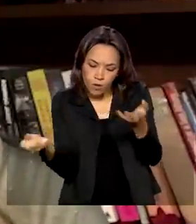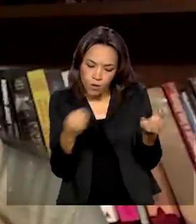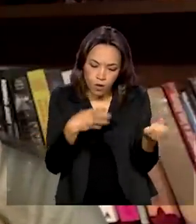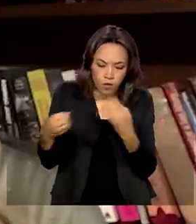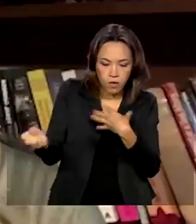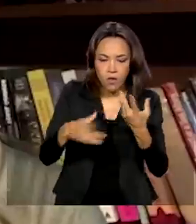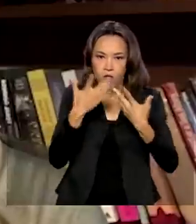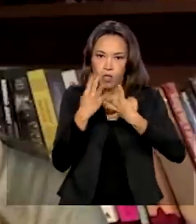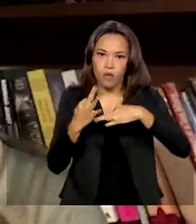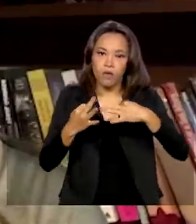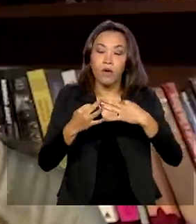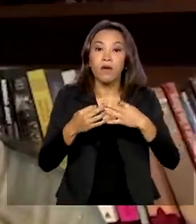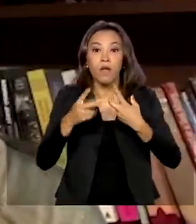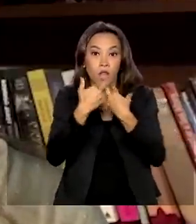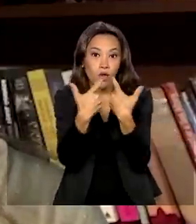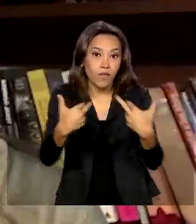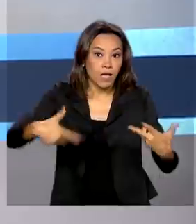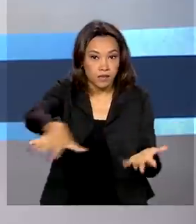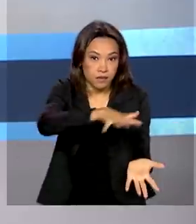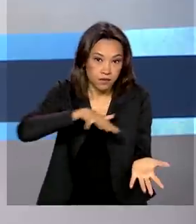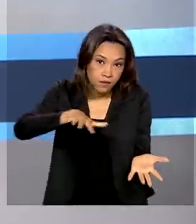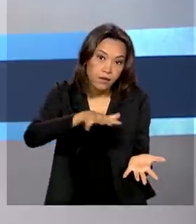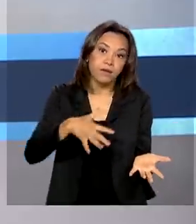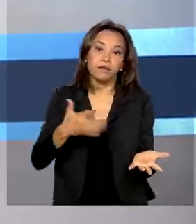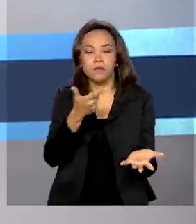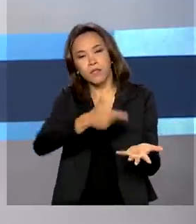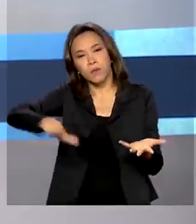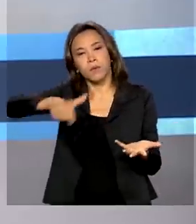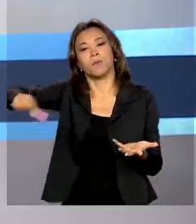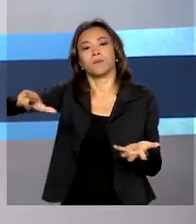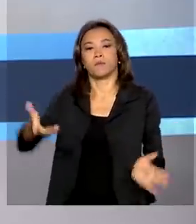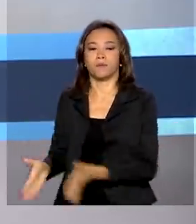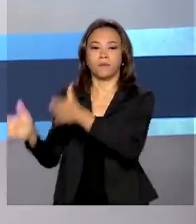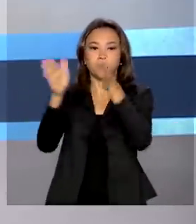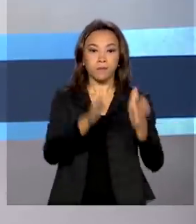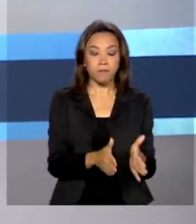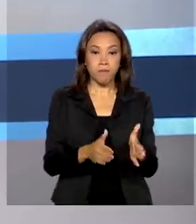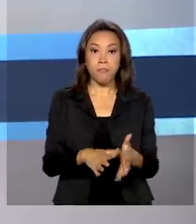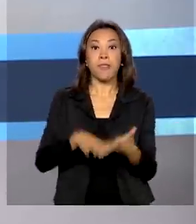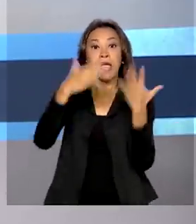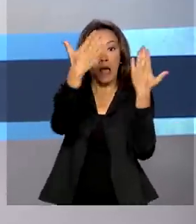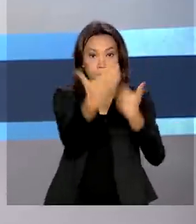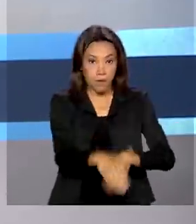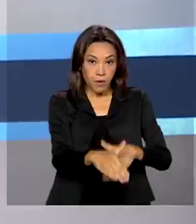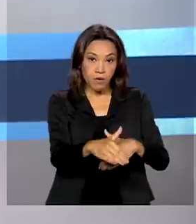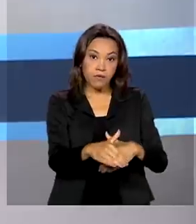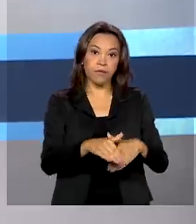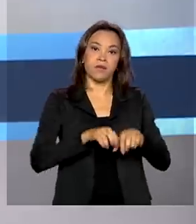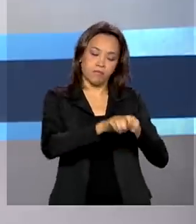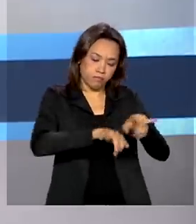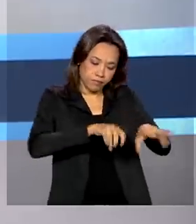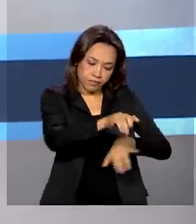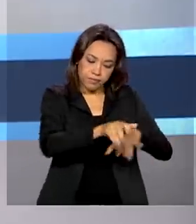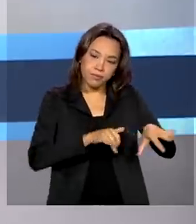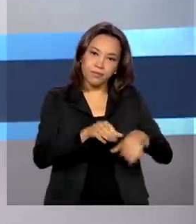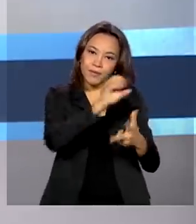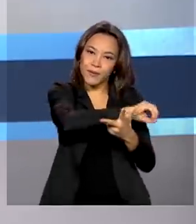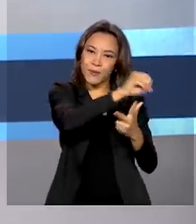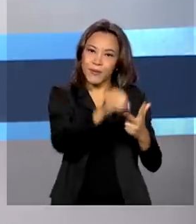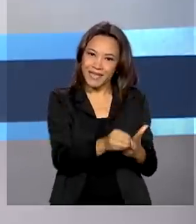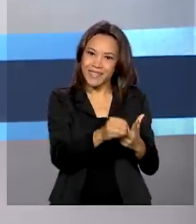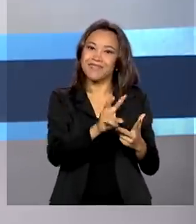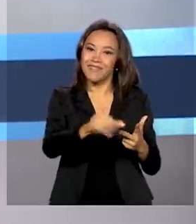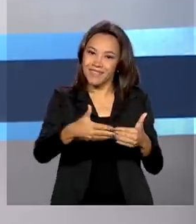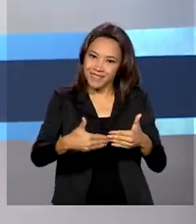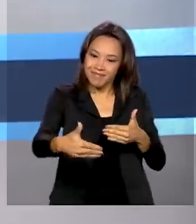serviços produtos e processos e a prova digital do Enem o Exame Nacional do Ensino Médio estreia